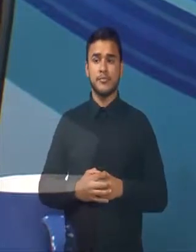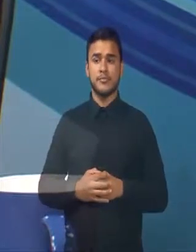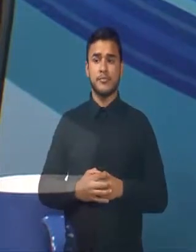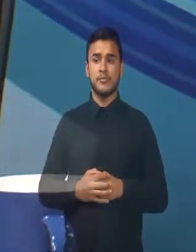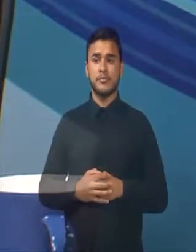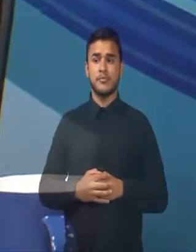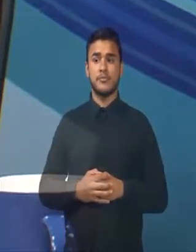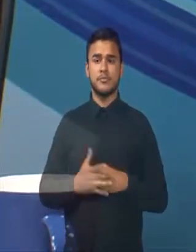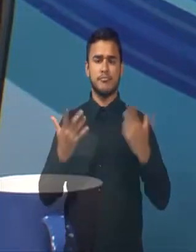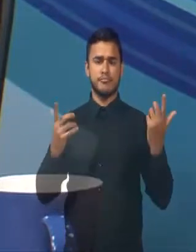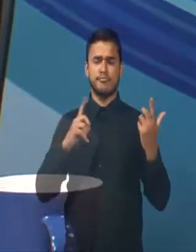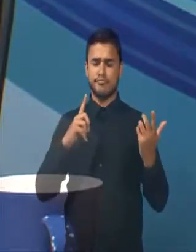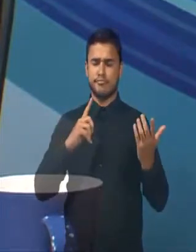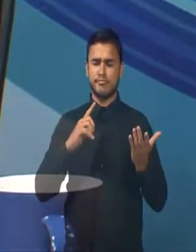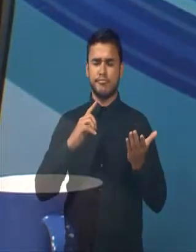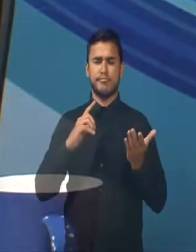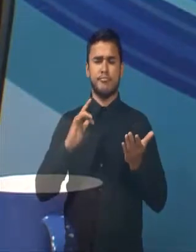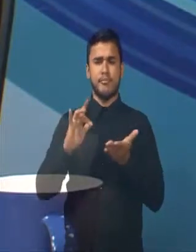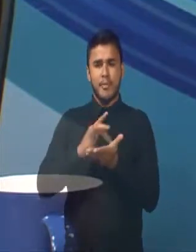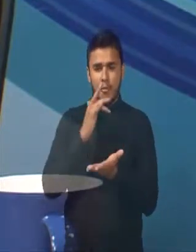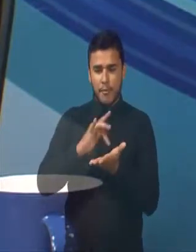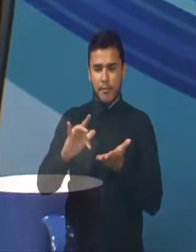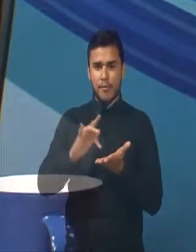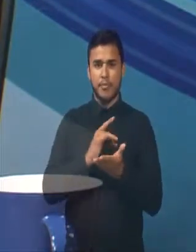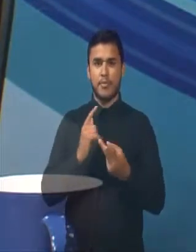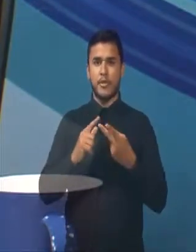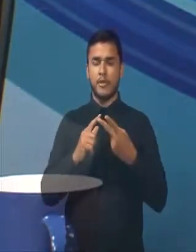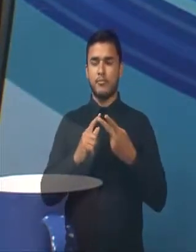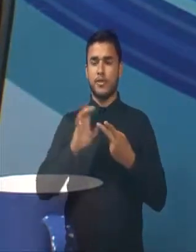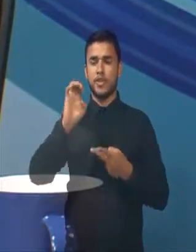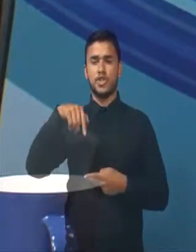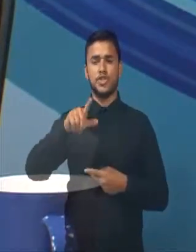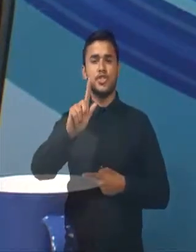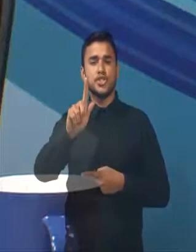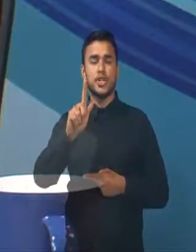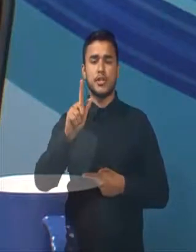da telemática, no campo da engenharia genética,